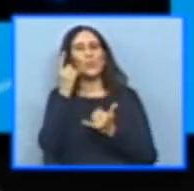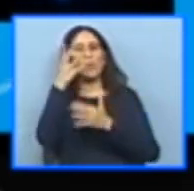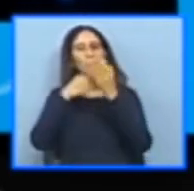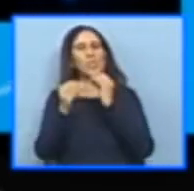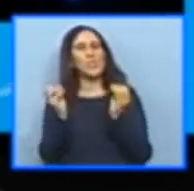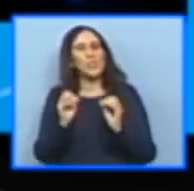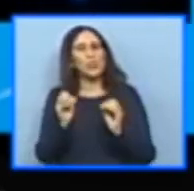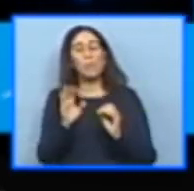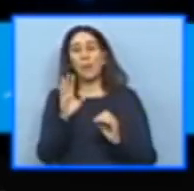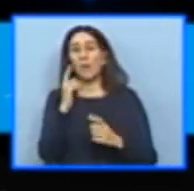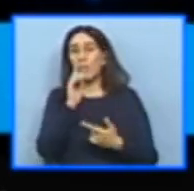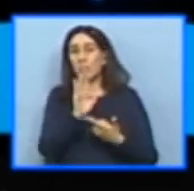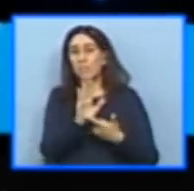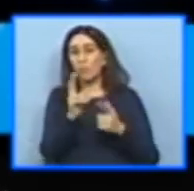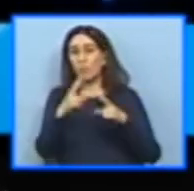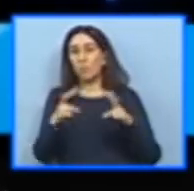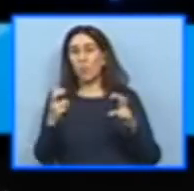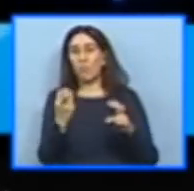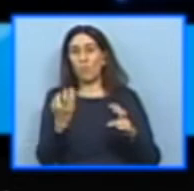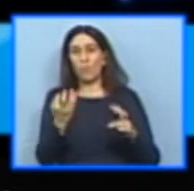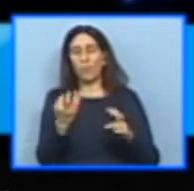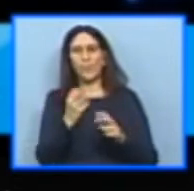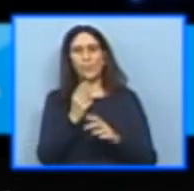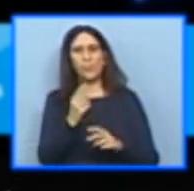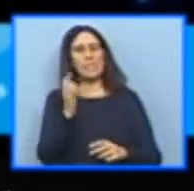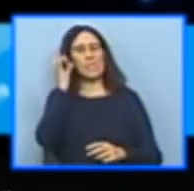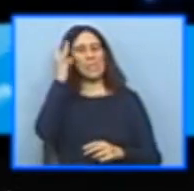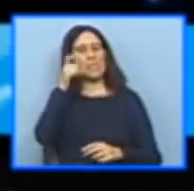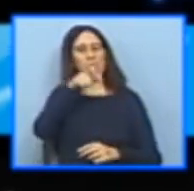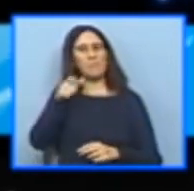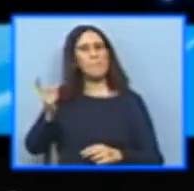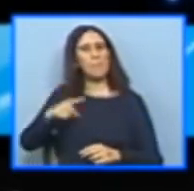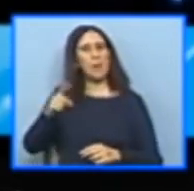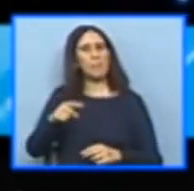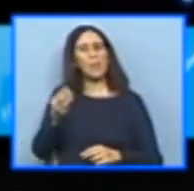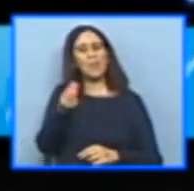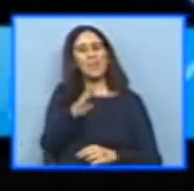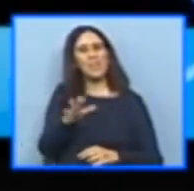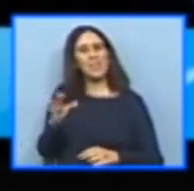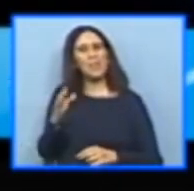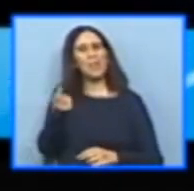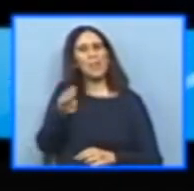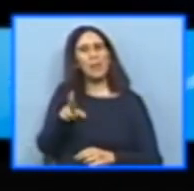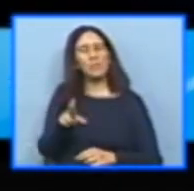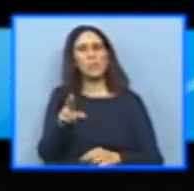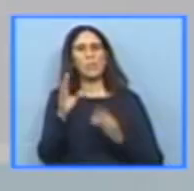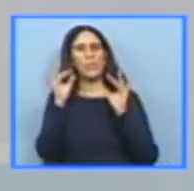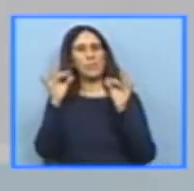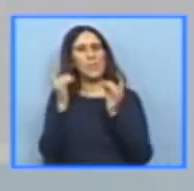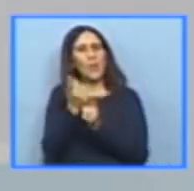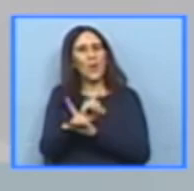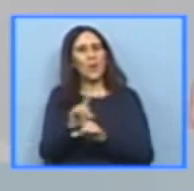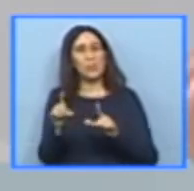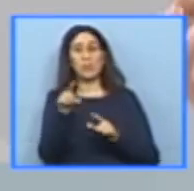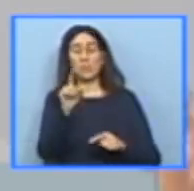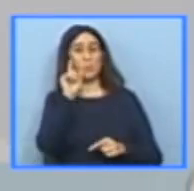aprendem. Mas também, por exemplo, descobriu-se que muitos criminosos foram crianças que foram privadas de brincar. E aqui é